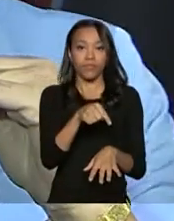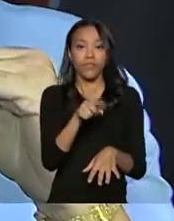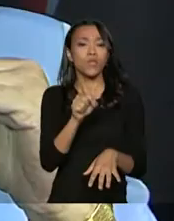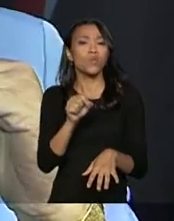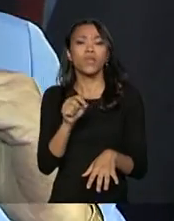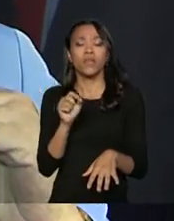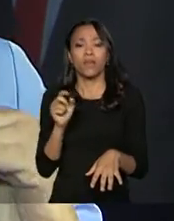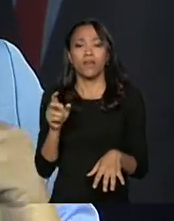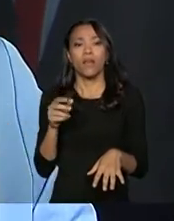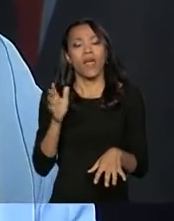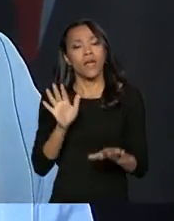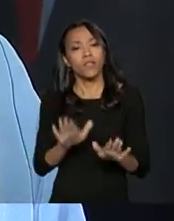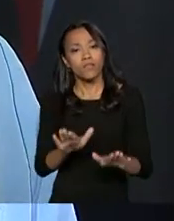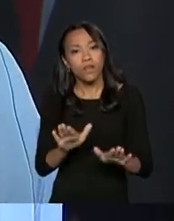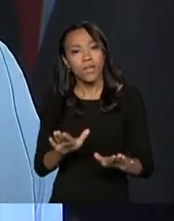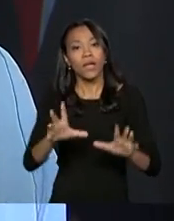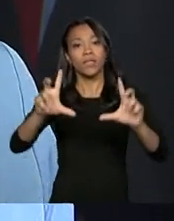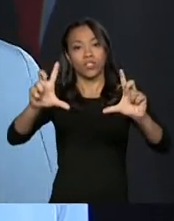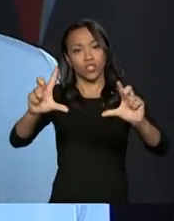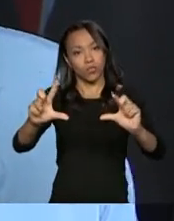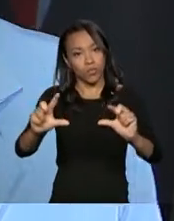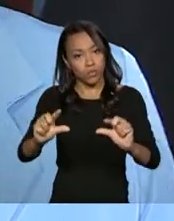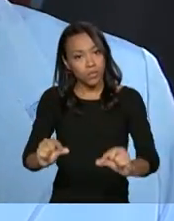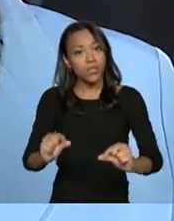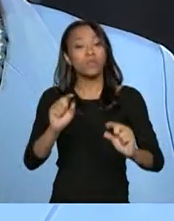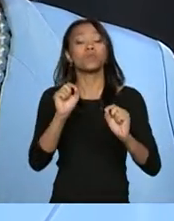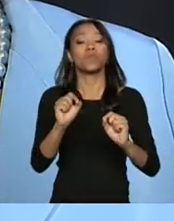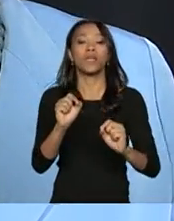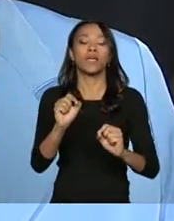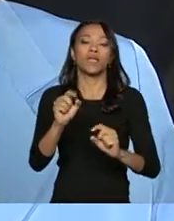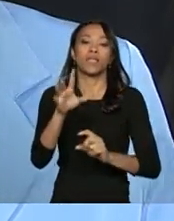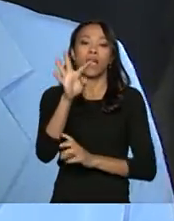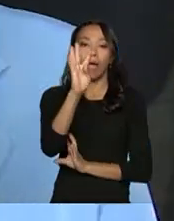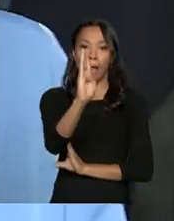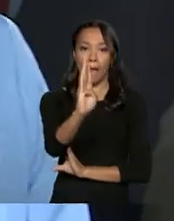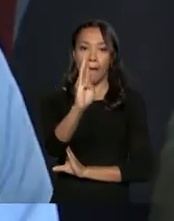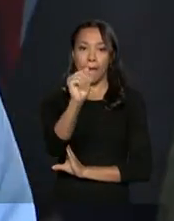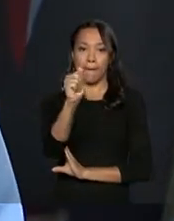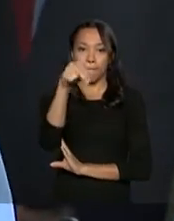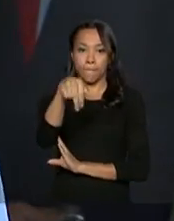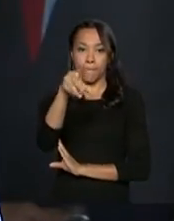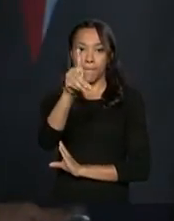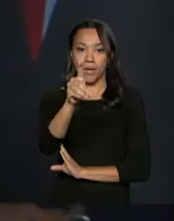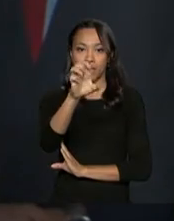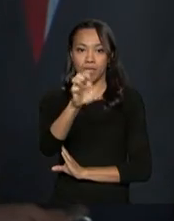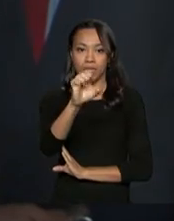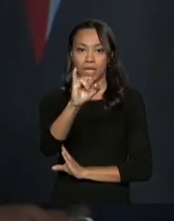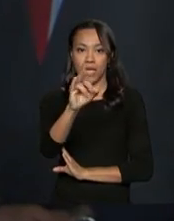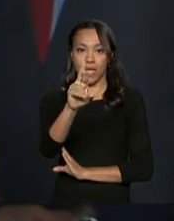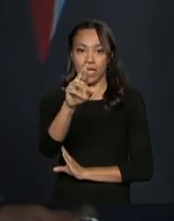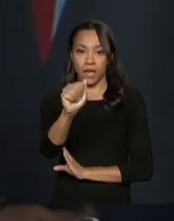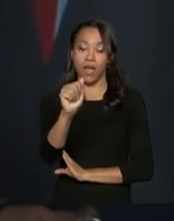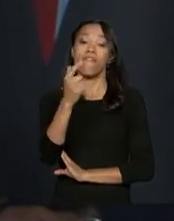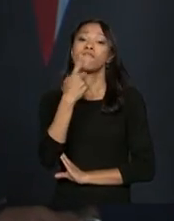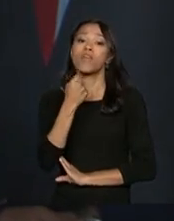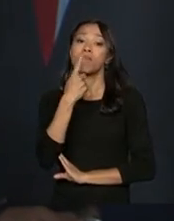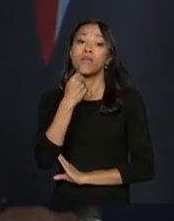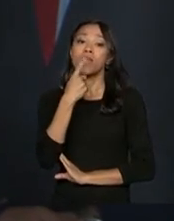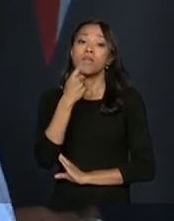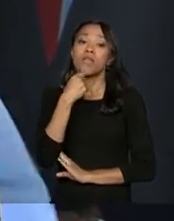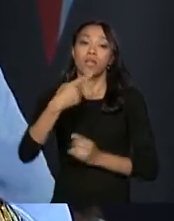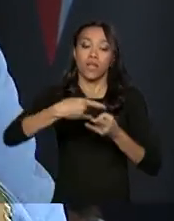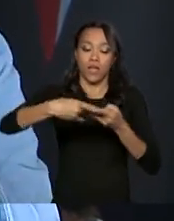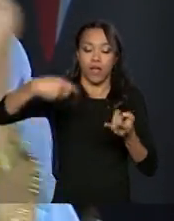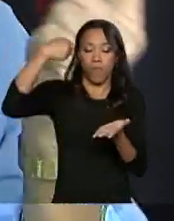uma progressiva diminuição da bandeira vermelha e, portanto, uma redução no preço da energia. Nós